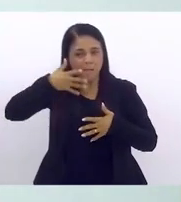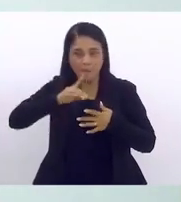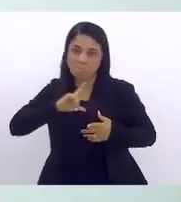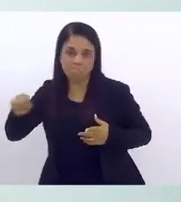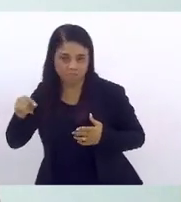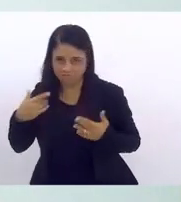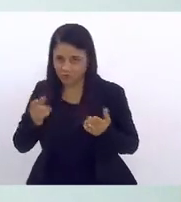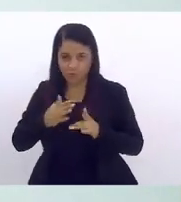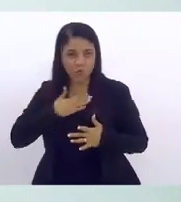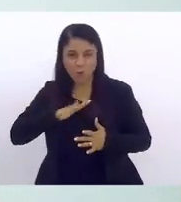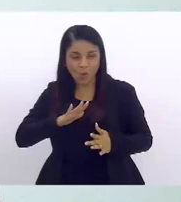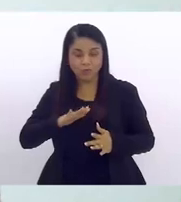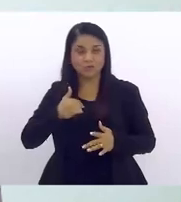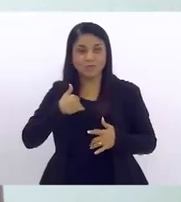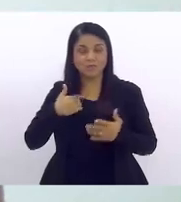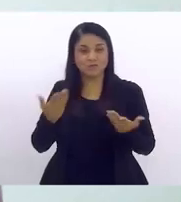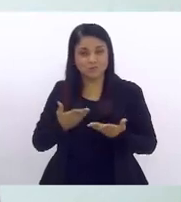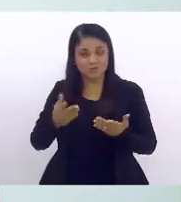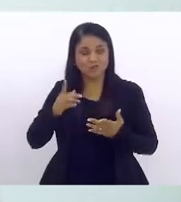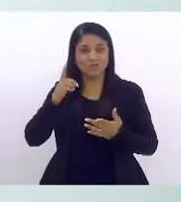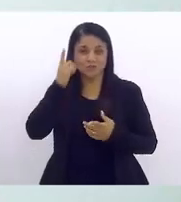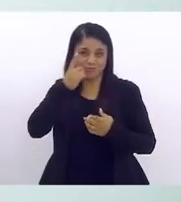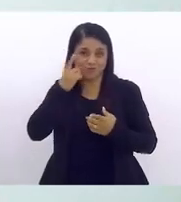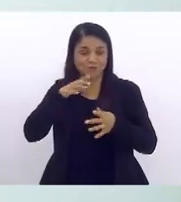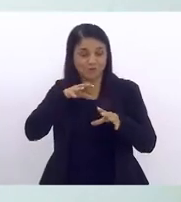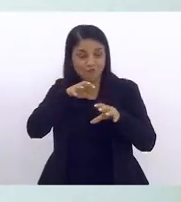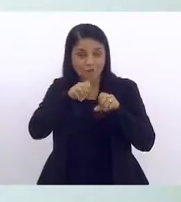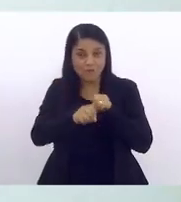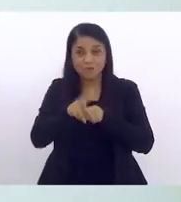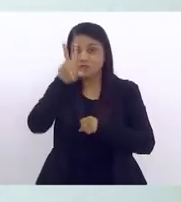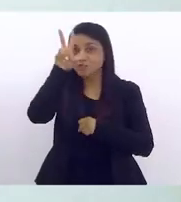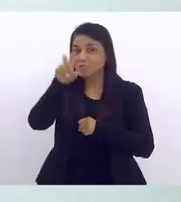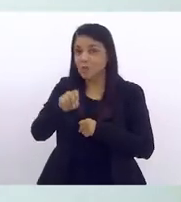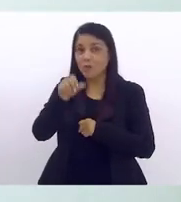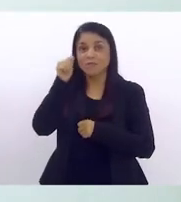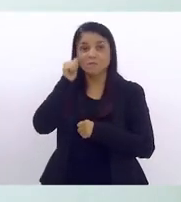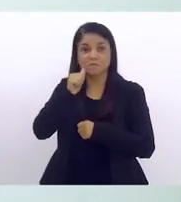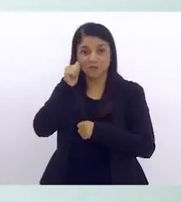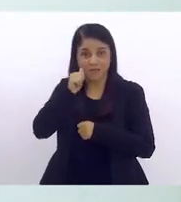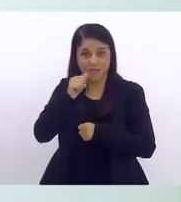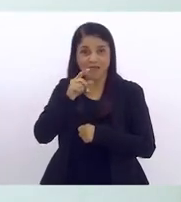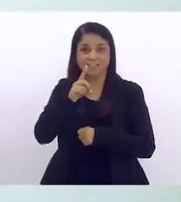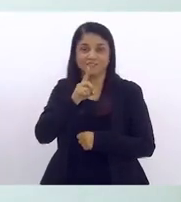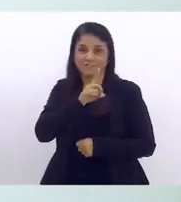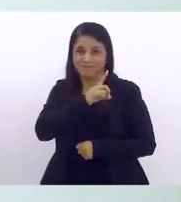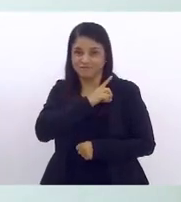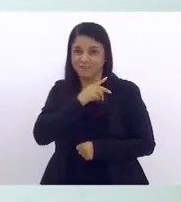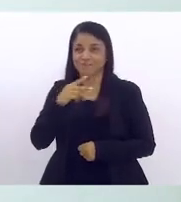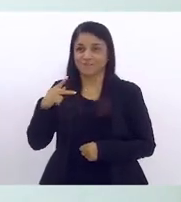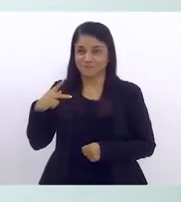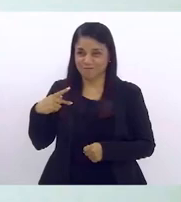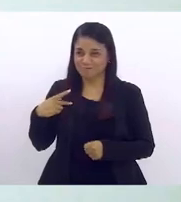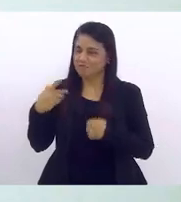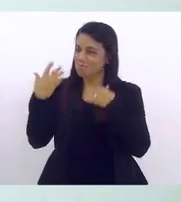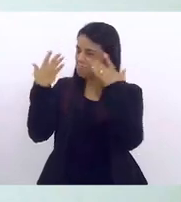gente está, sabe, deputado, com uma formação de 50 mulheres. A Defensoria... Flora acabou de me dizer.